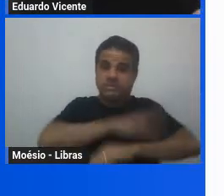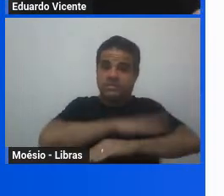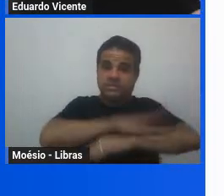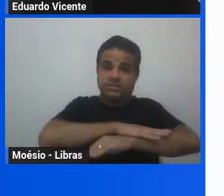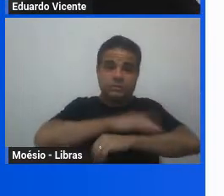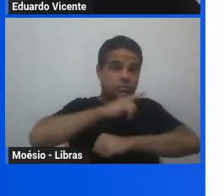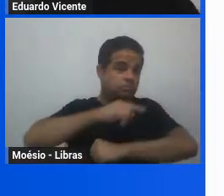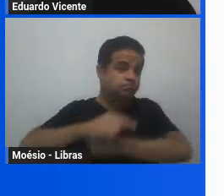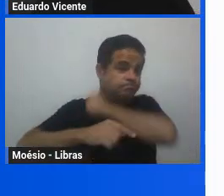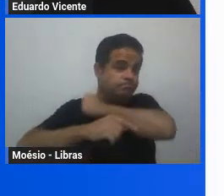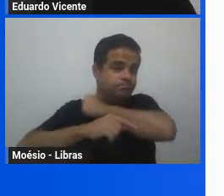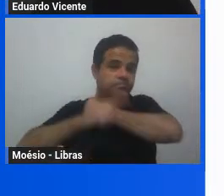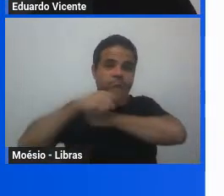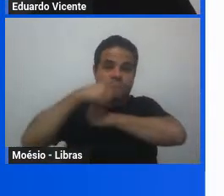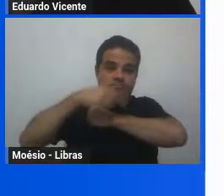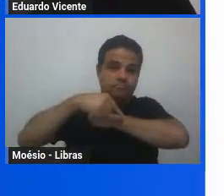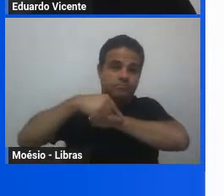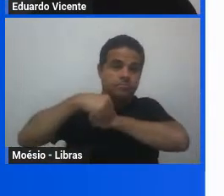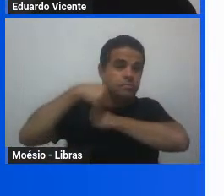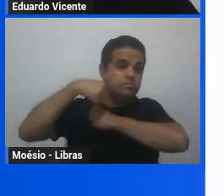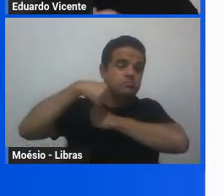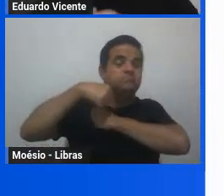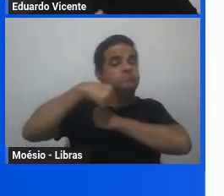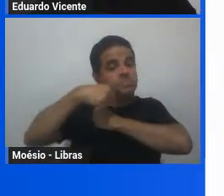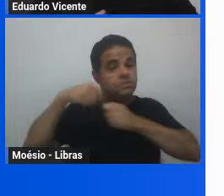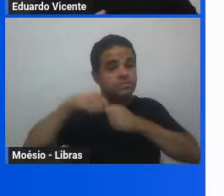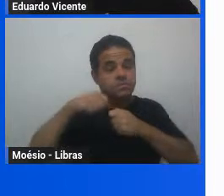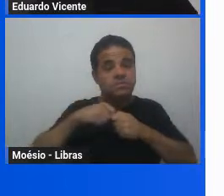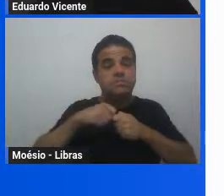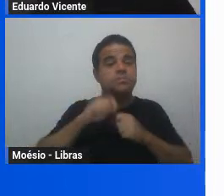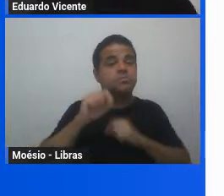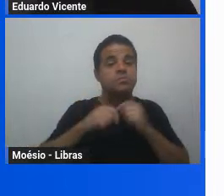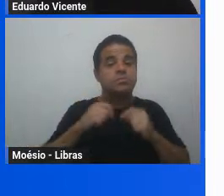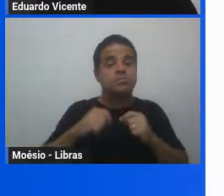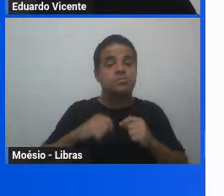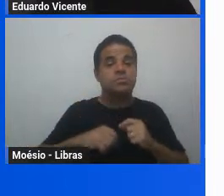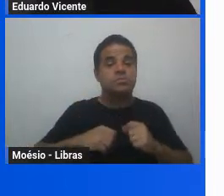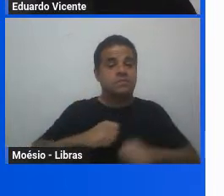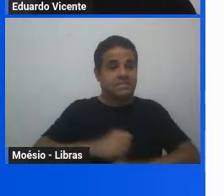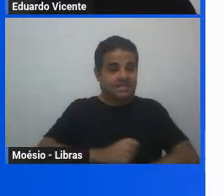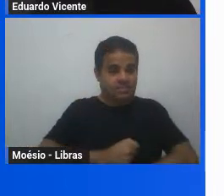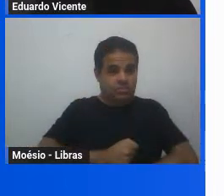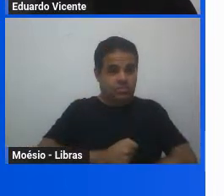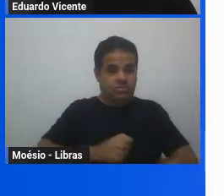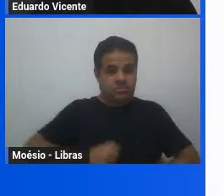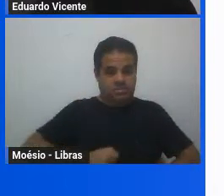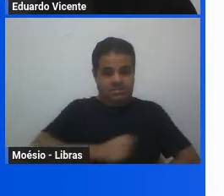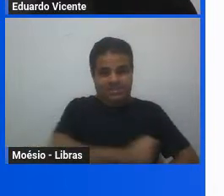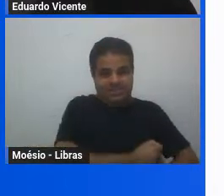consegue fazer toda a circunferência, então vou na região do tórax.